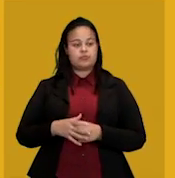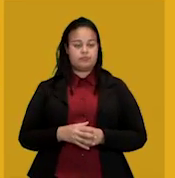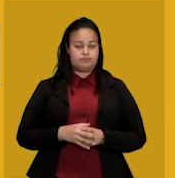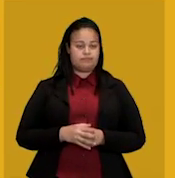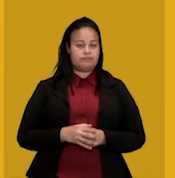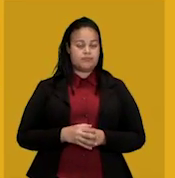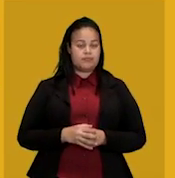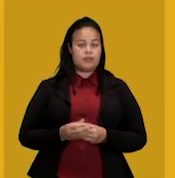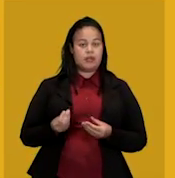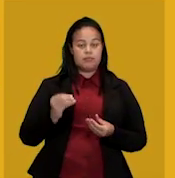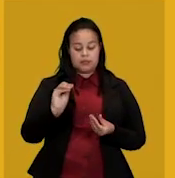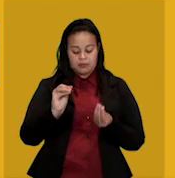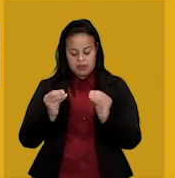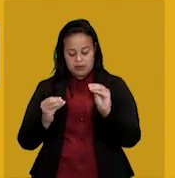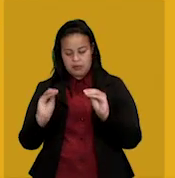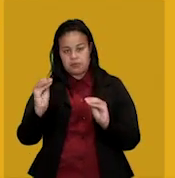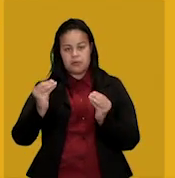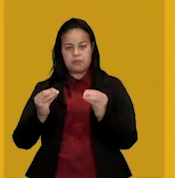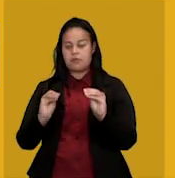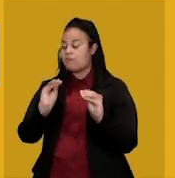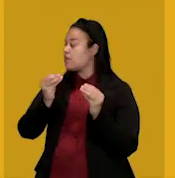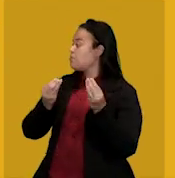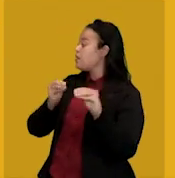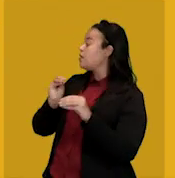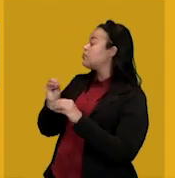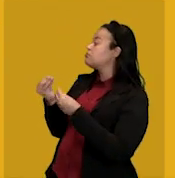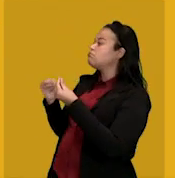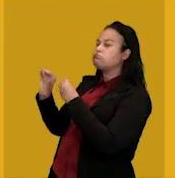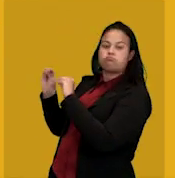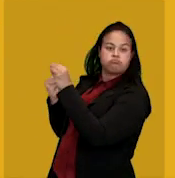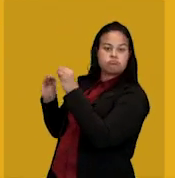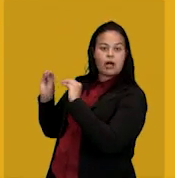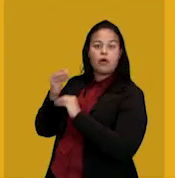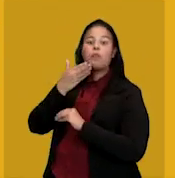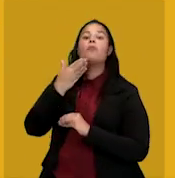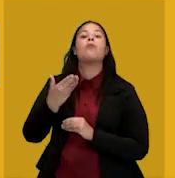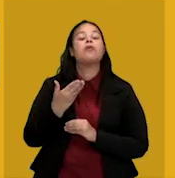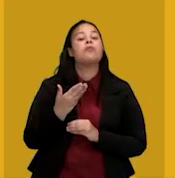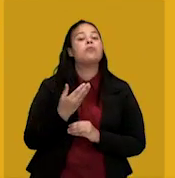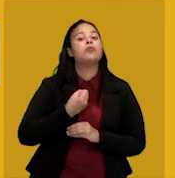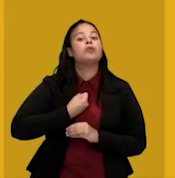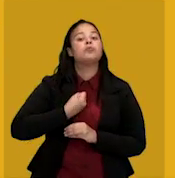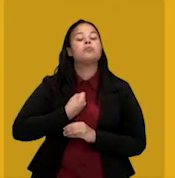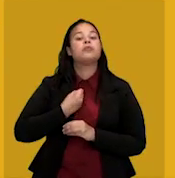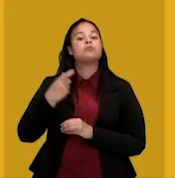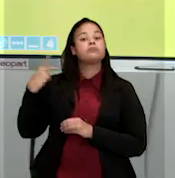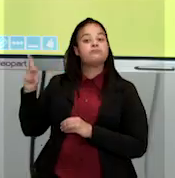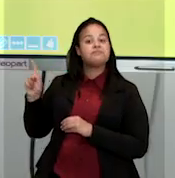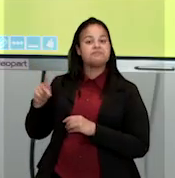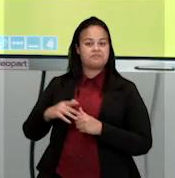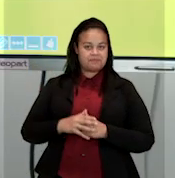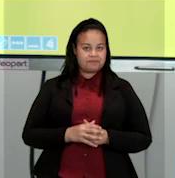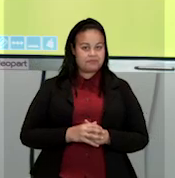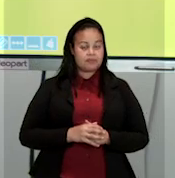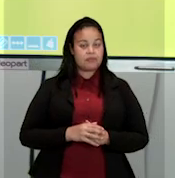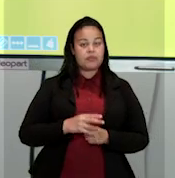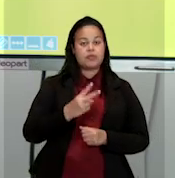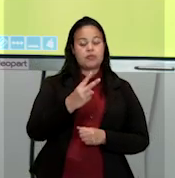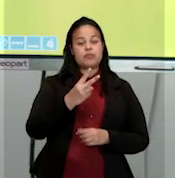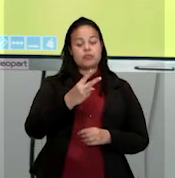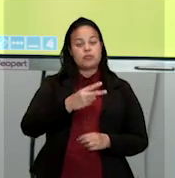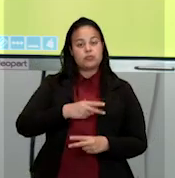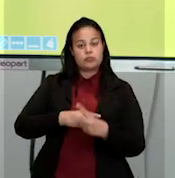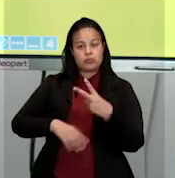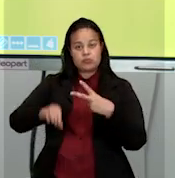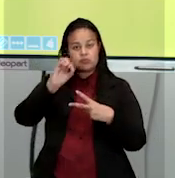vamos colocar aqui os valores e vamos ver quais serão os valores para y. Então 2 elevado a 0,